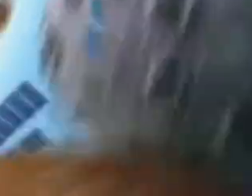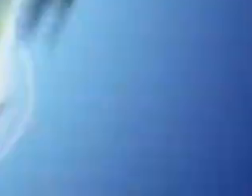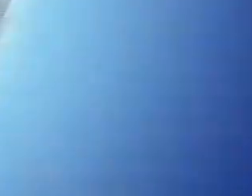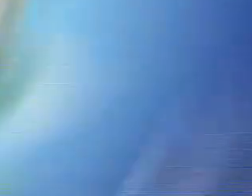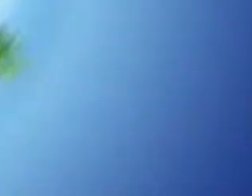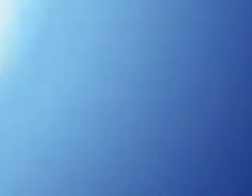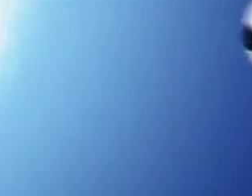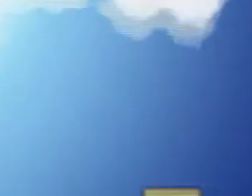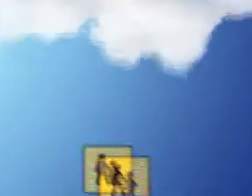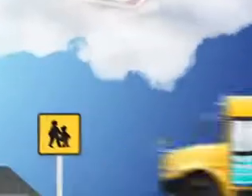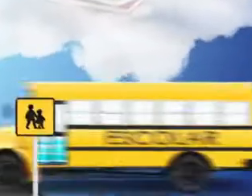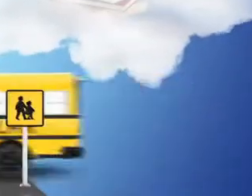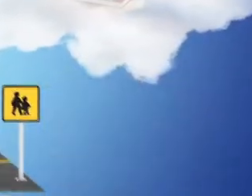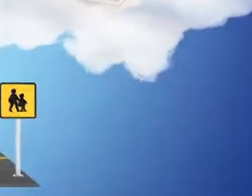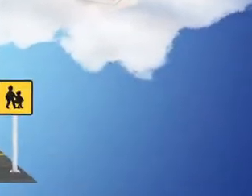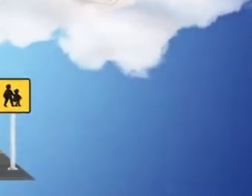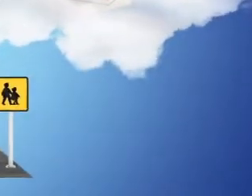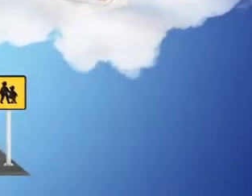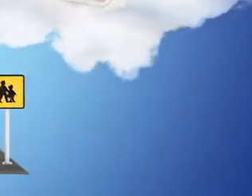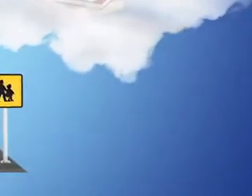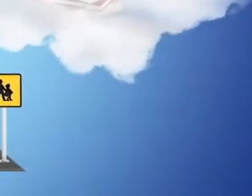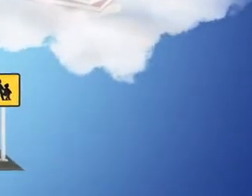E aí